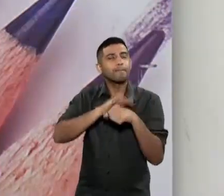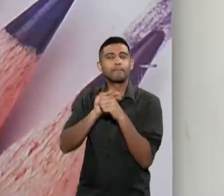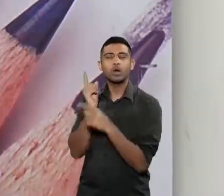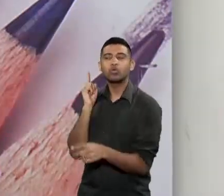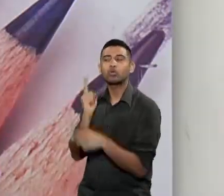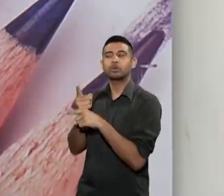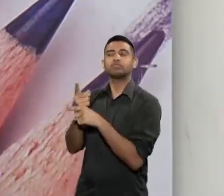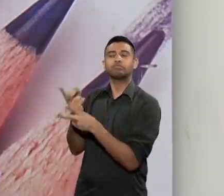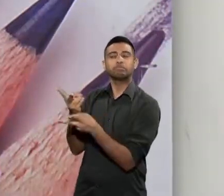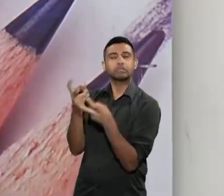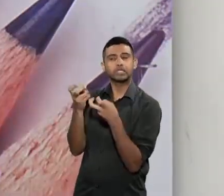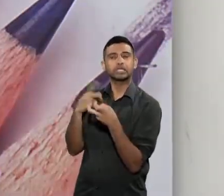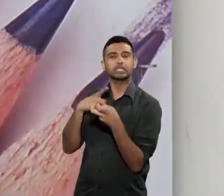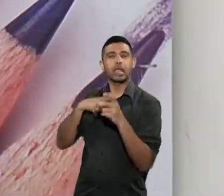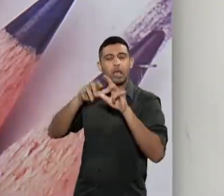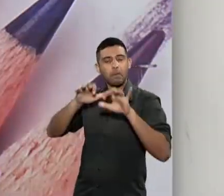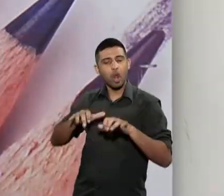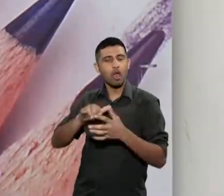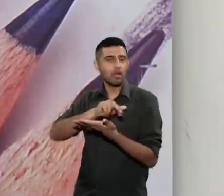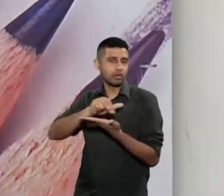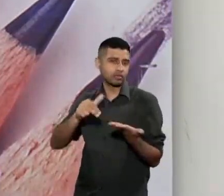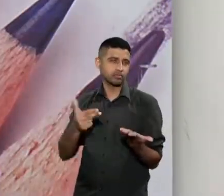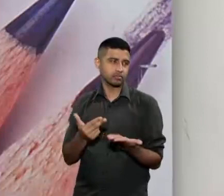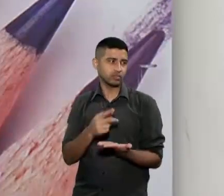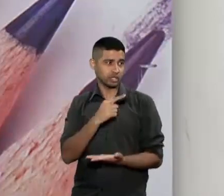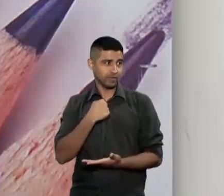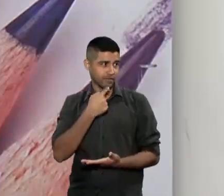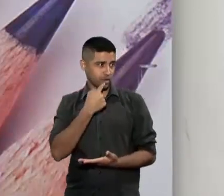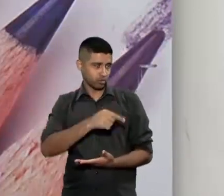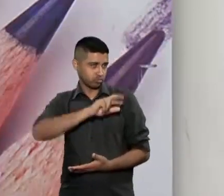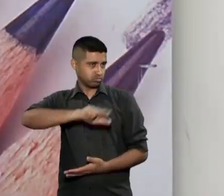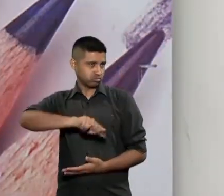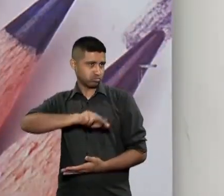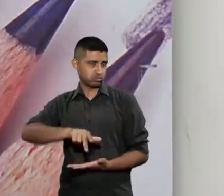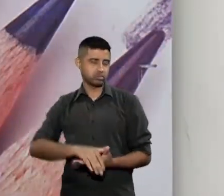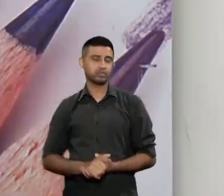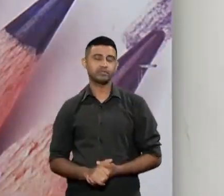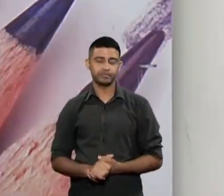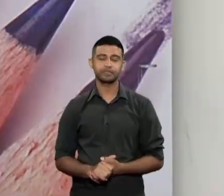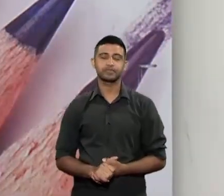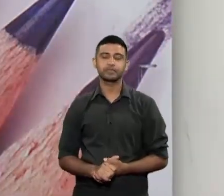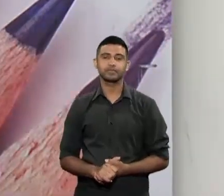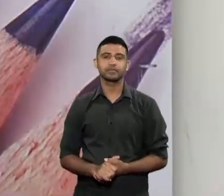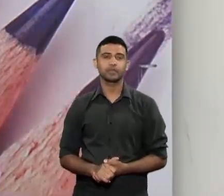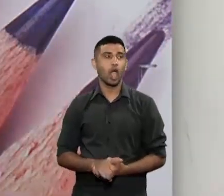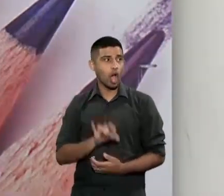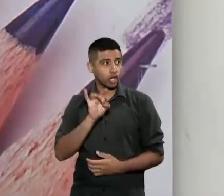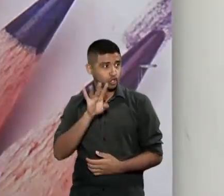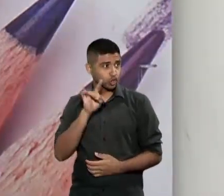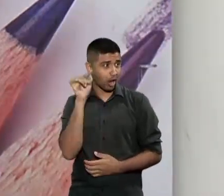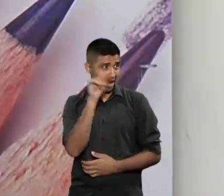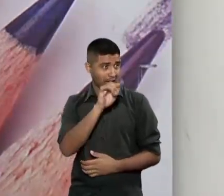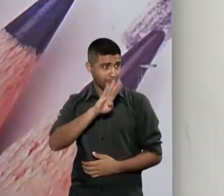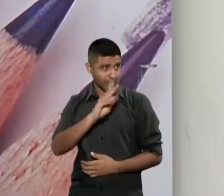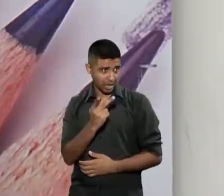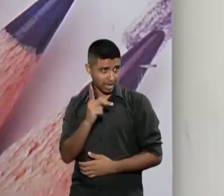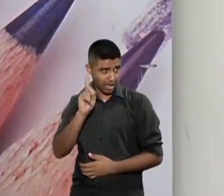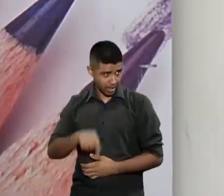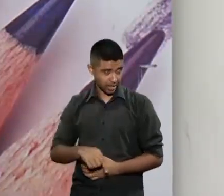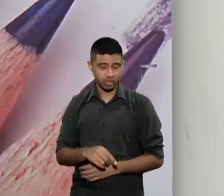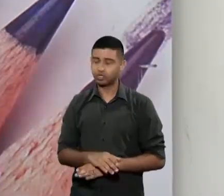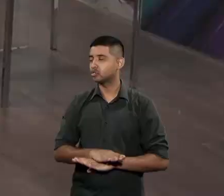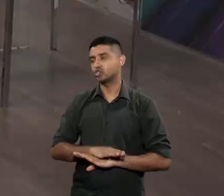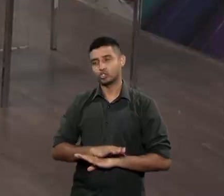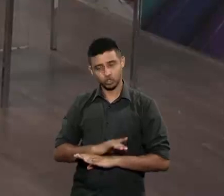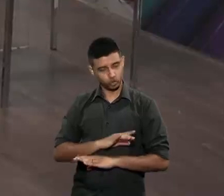para aplicar protocolos e etc e tal. Nesse caso, vocês estão dizendo que não, que a pessoa... É aberto. E é só lá em Belo Horizonte? Belo